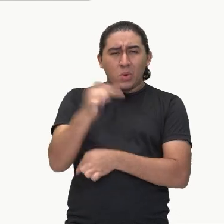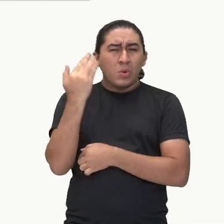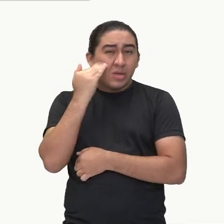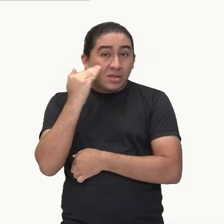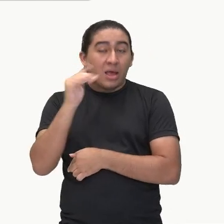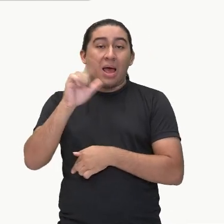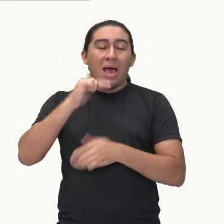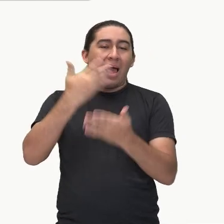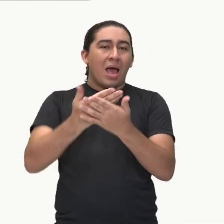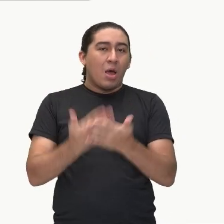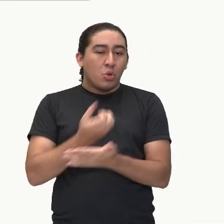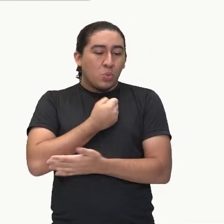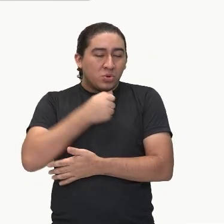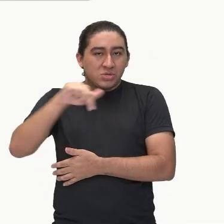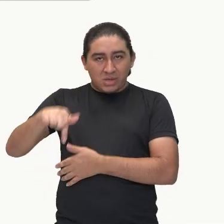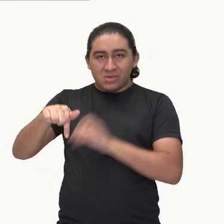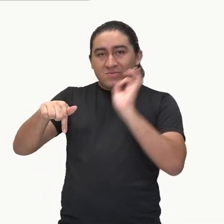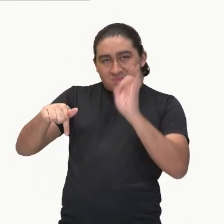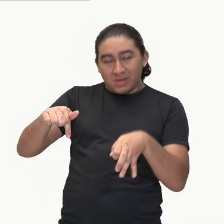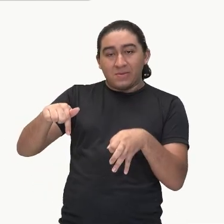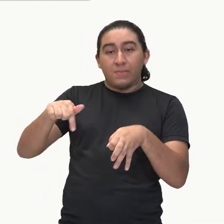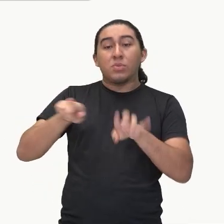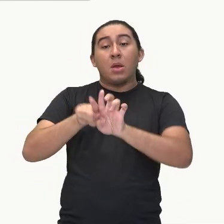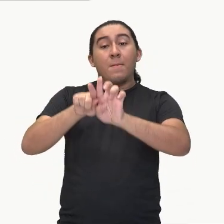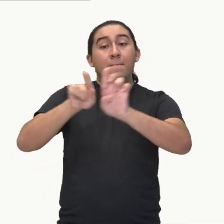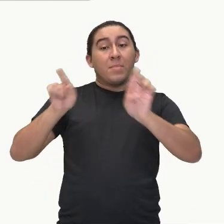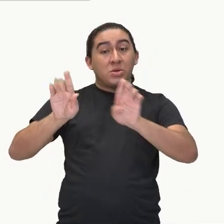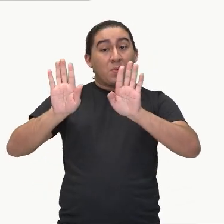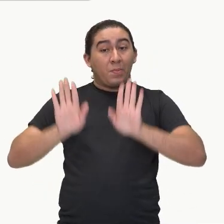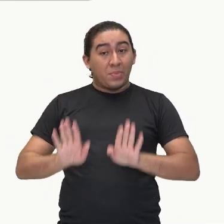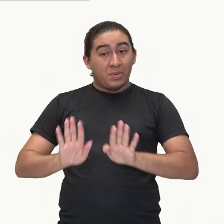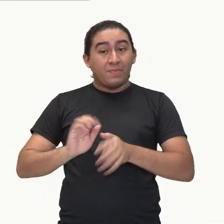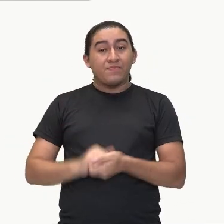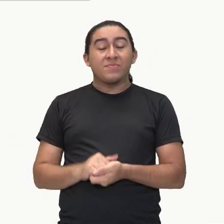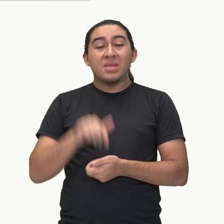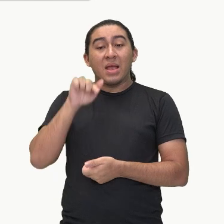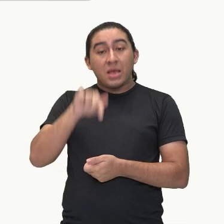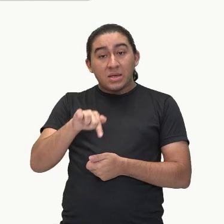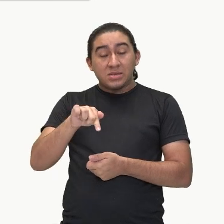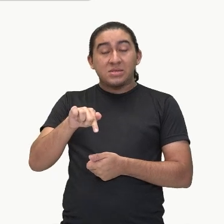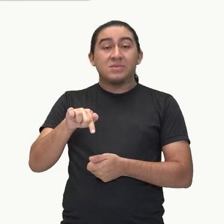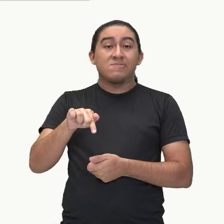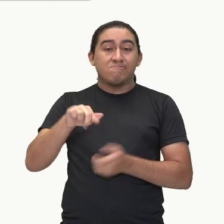aula 7 deste módulo, ok? Mas esses sentidos também podem ser